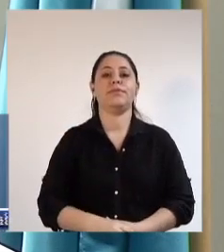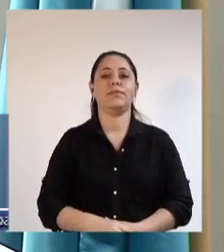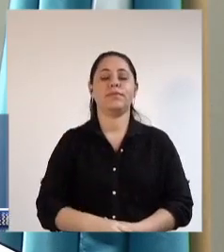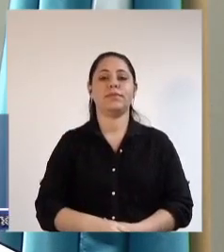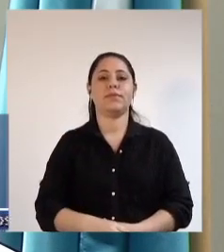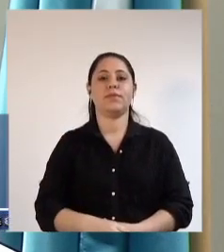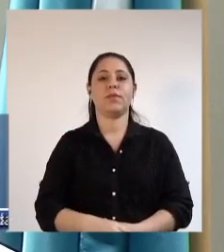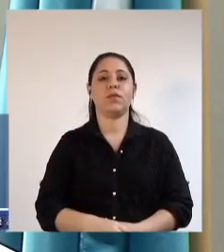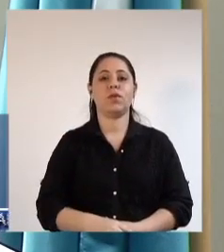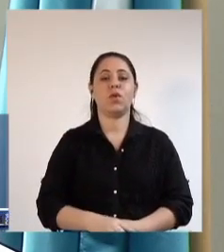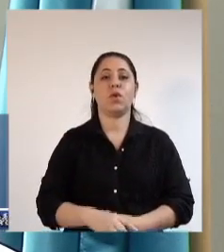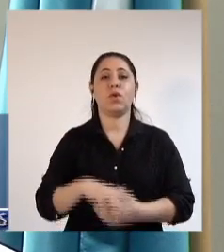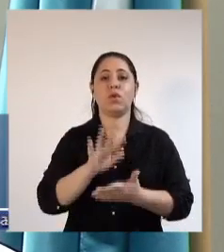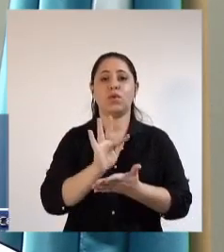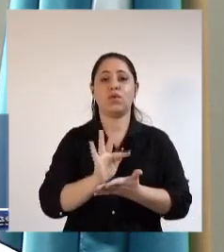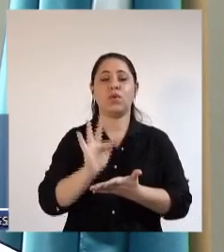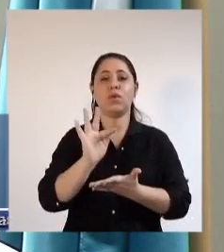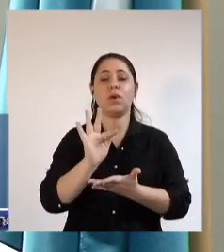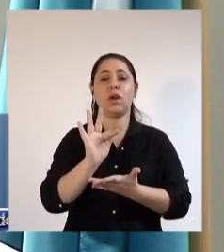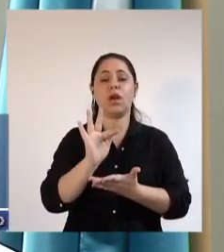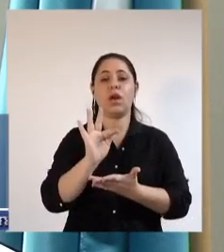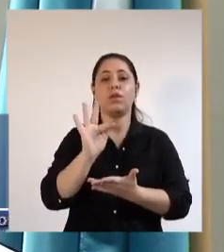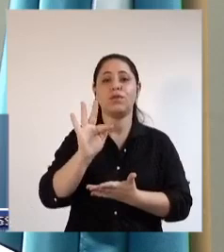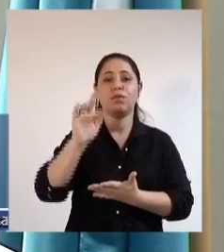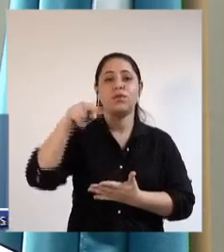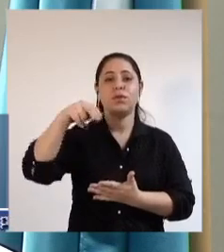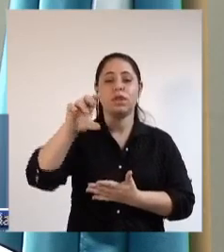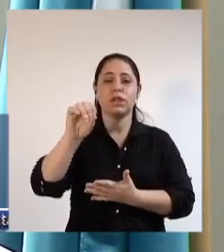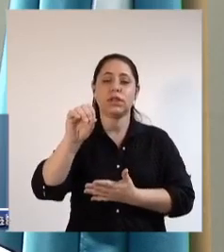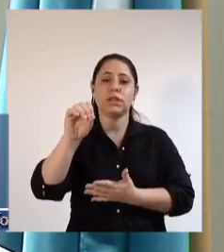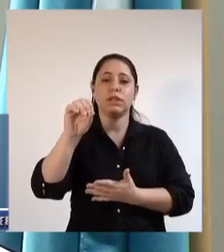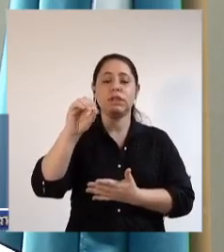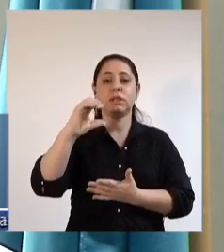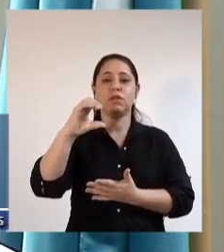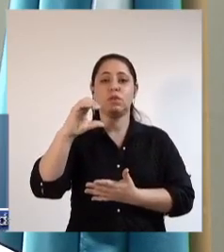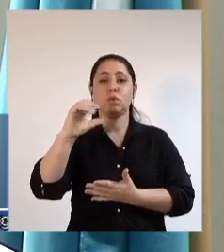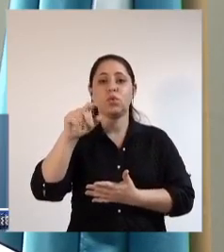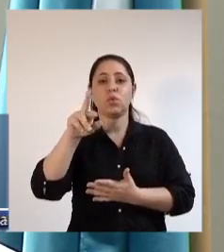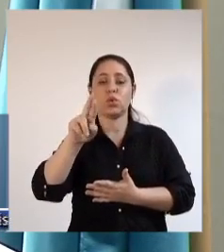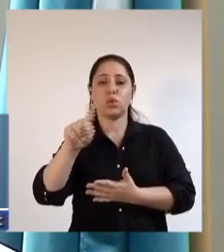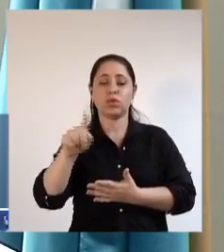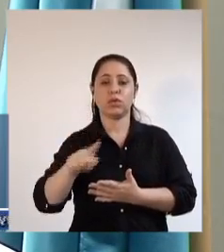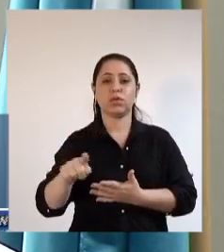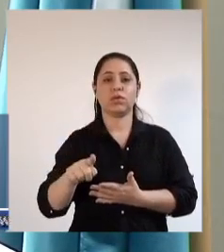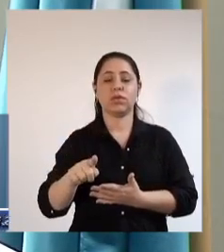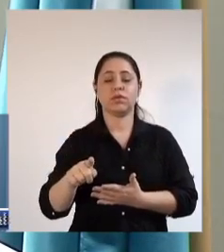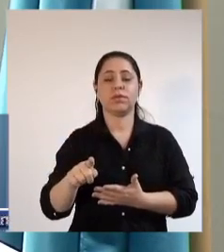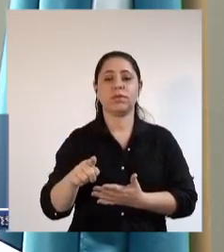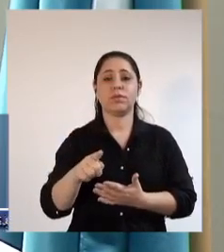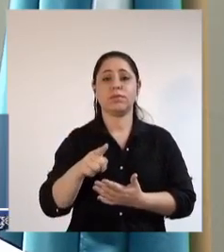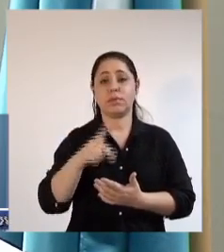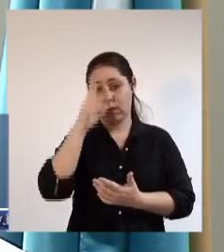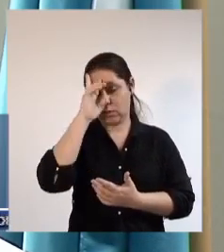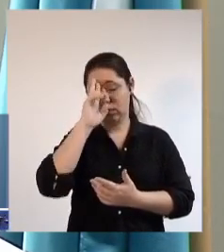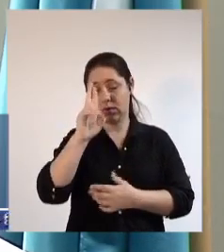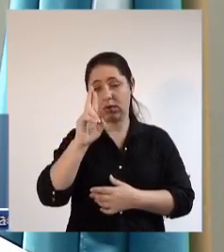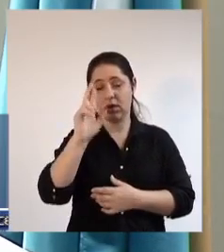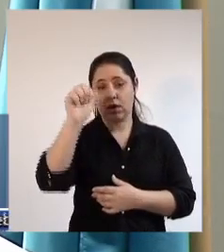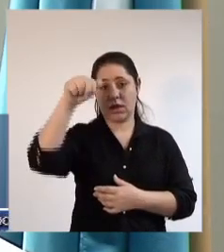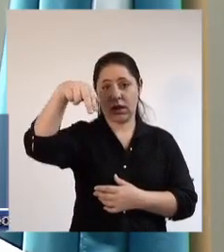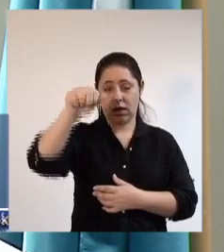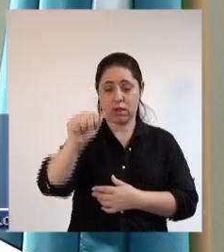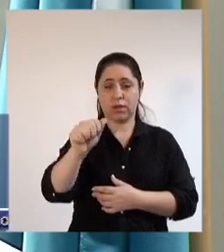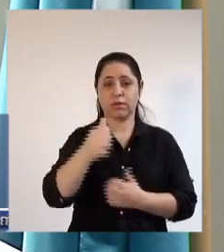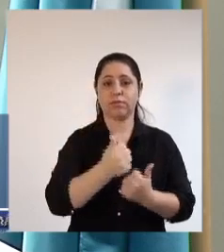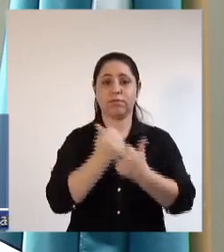fundação oswaldo cruz fiocruz titular ana teresa gomes suplente fernanda almeida